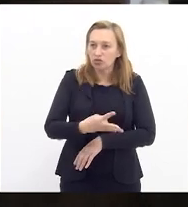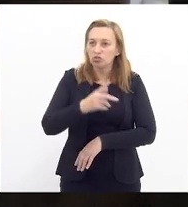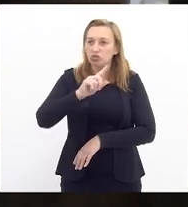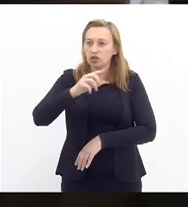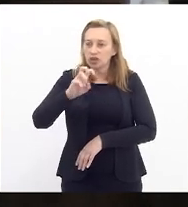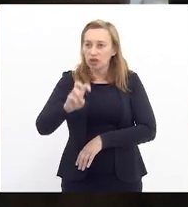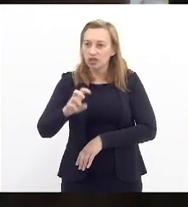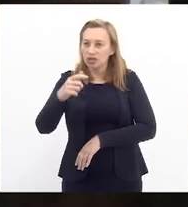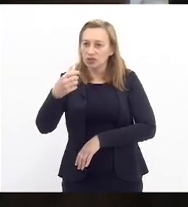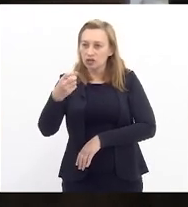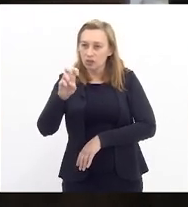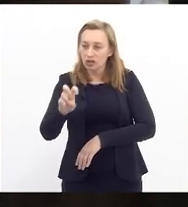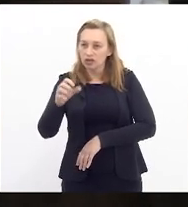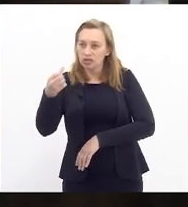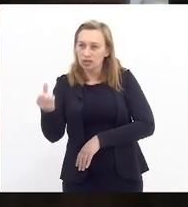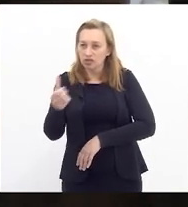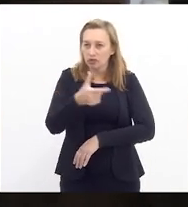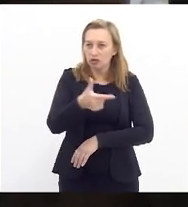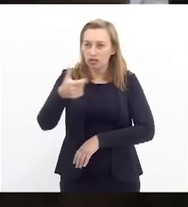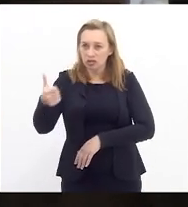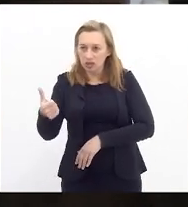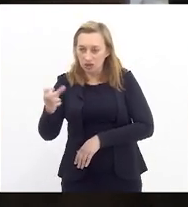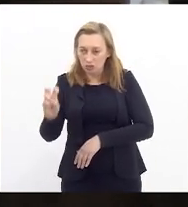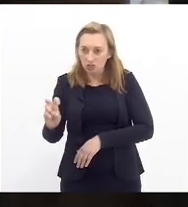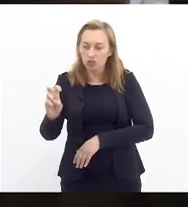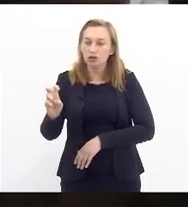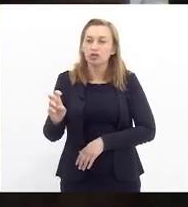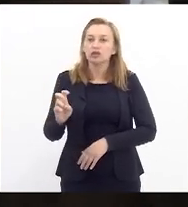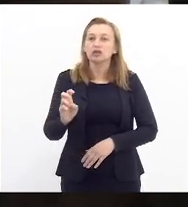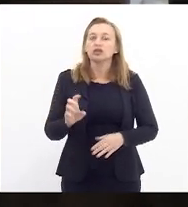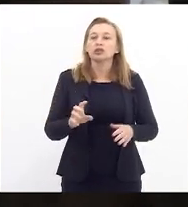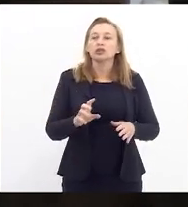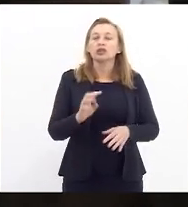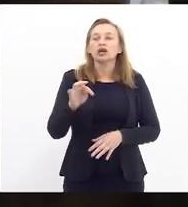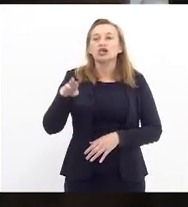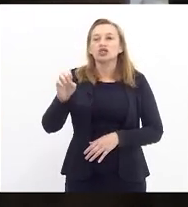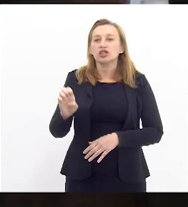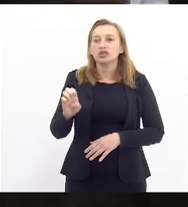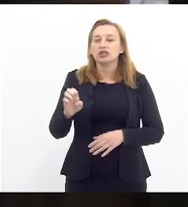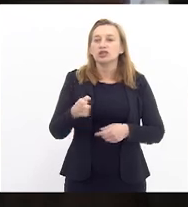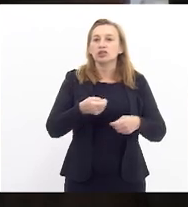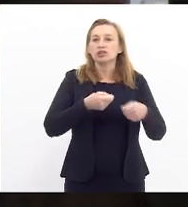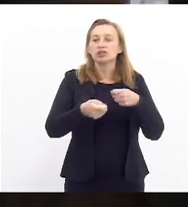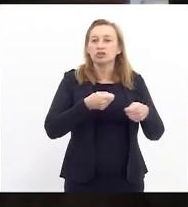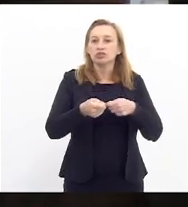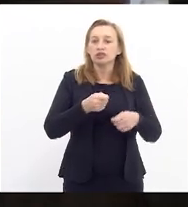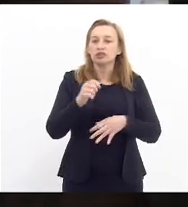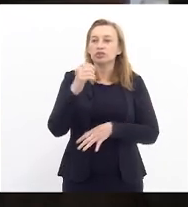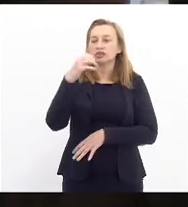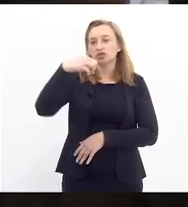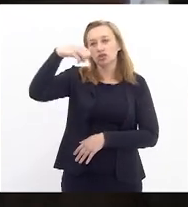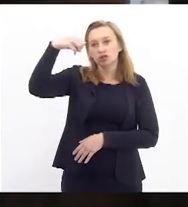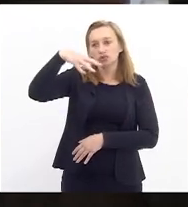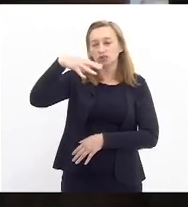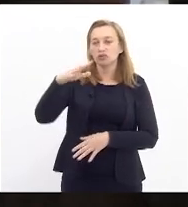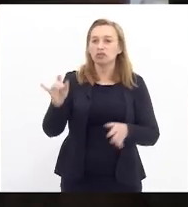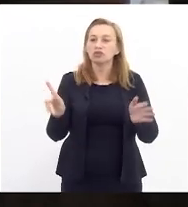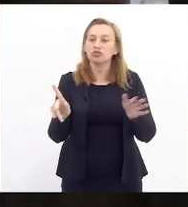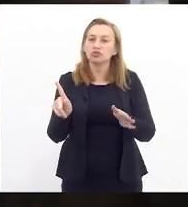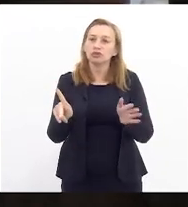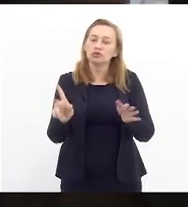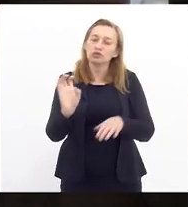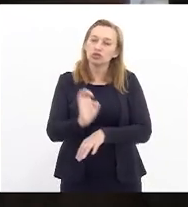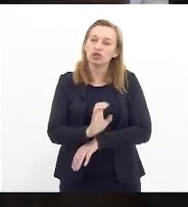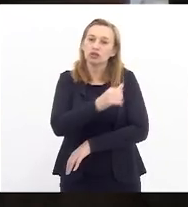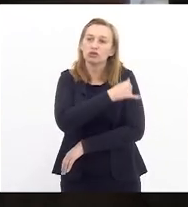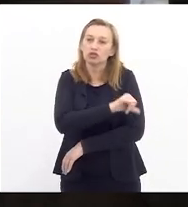4.556/2005, que dispõe sobre a criação e funcionamento da Agência Reguladora de Energia e Saneamento Básico do Estado do Rio de Janeiro, a